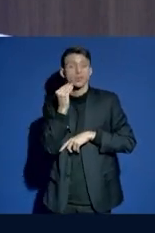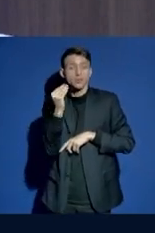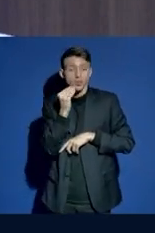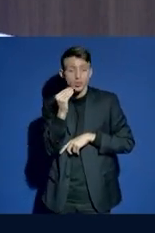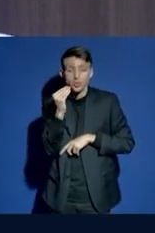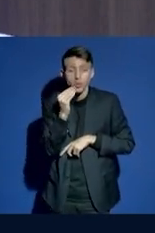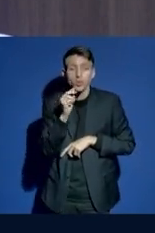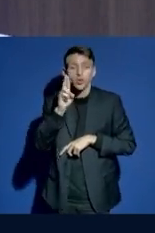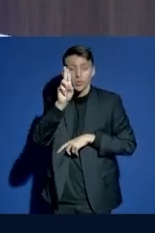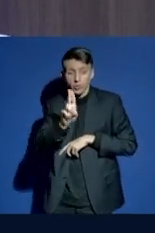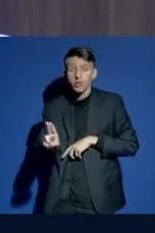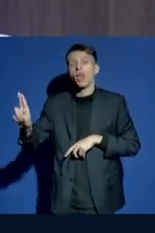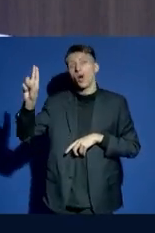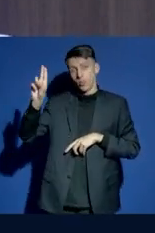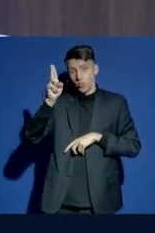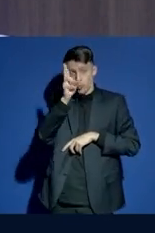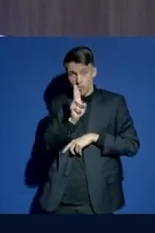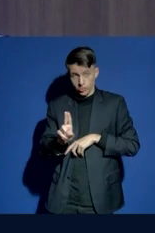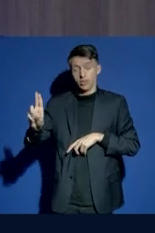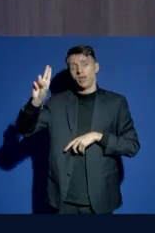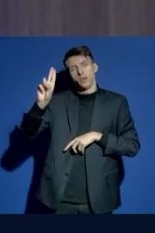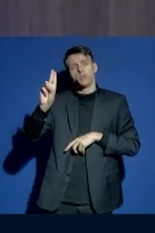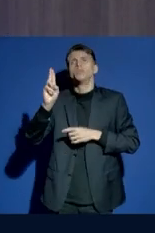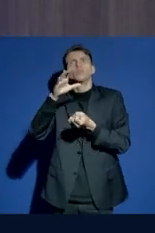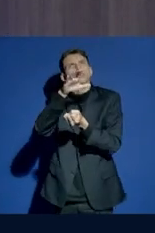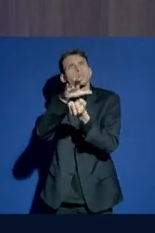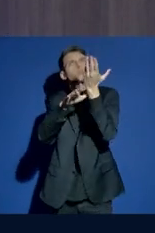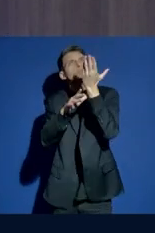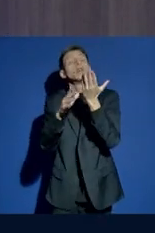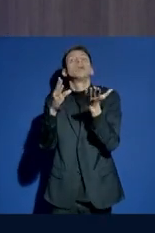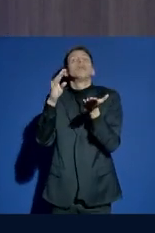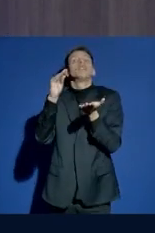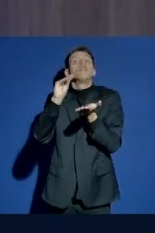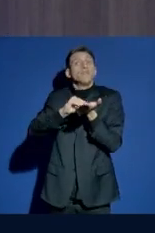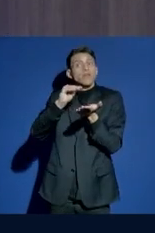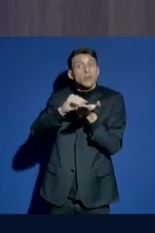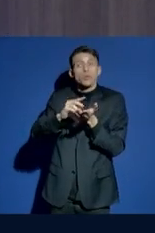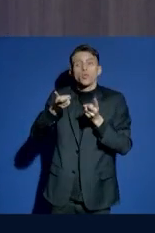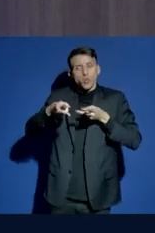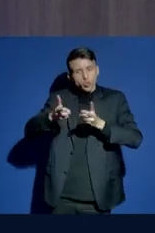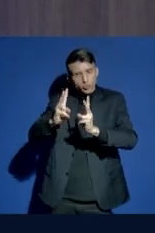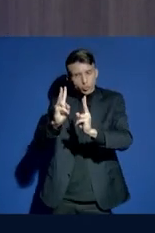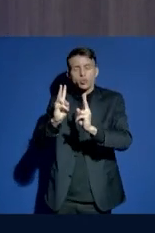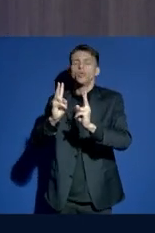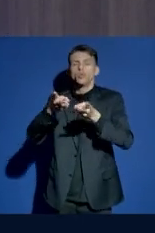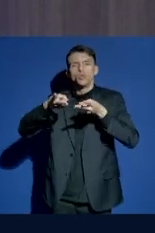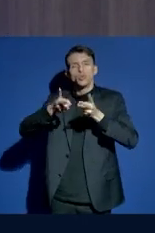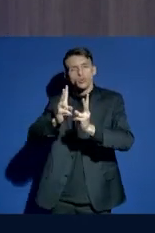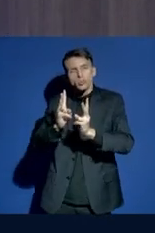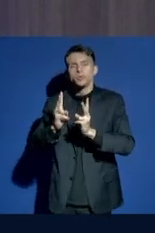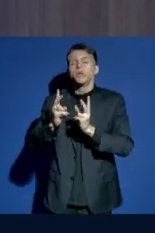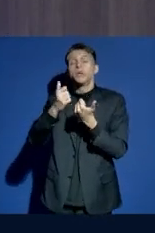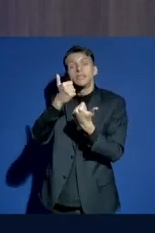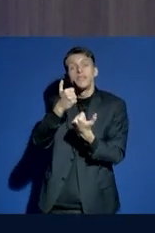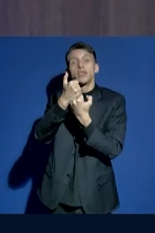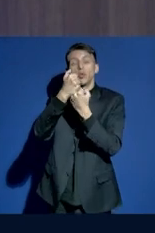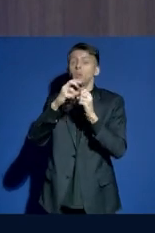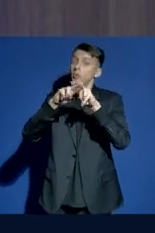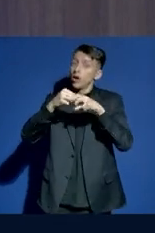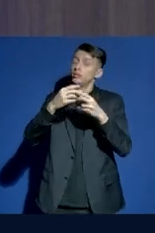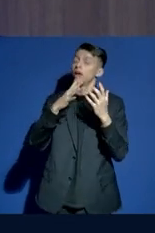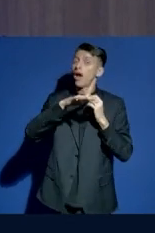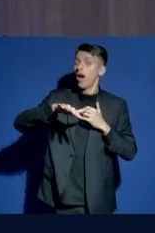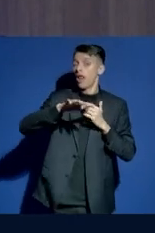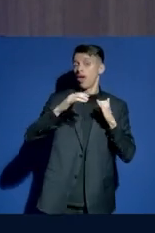que na minha opinião não cria nenhuma estabilidade jurídica mantém-se estabilidade jurídica porque num setor elétrico